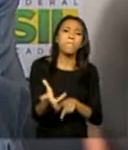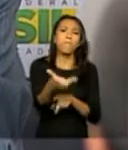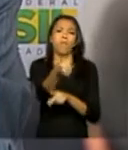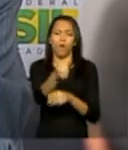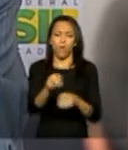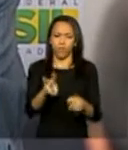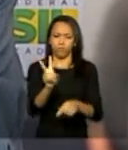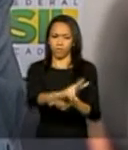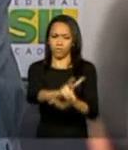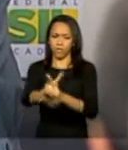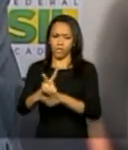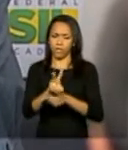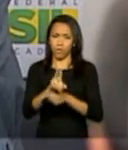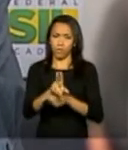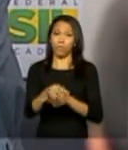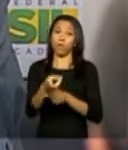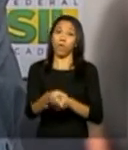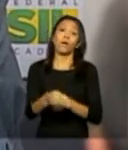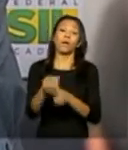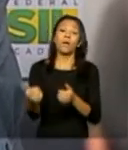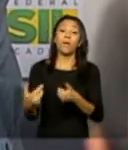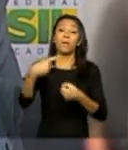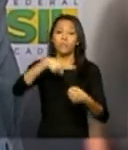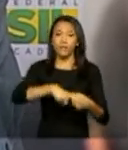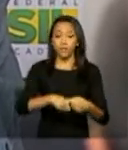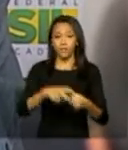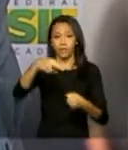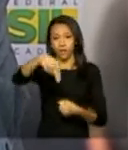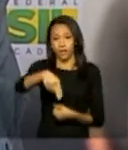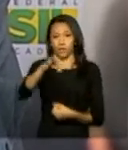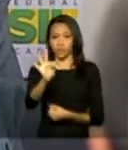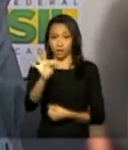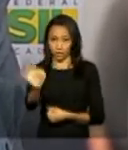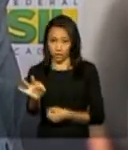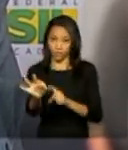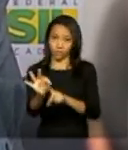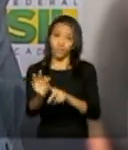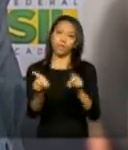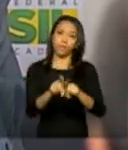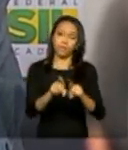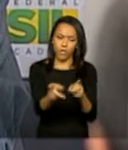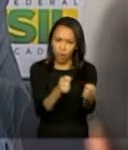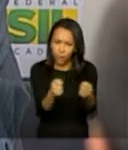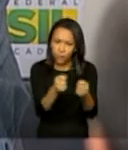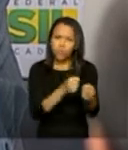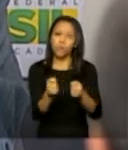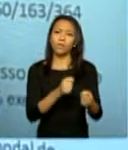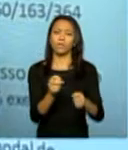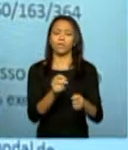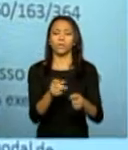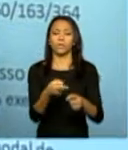fiscalização através da NTT, com o controle do agendamento e a fiscalização do transporte,